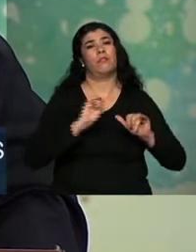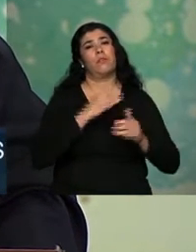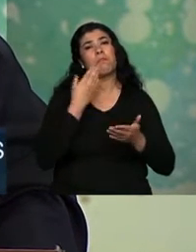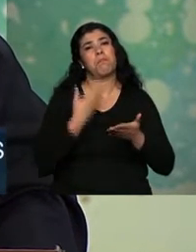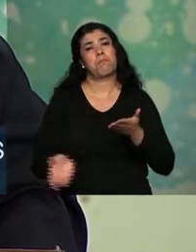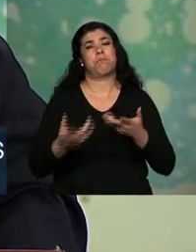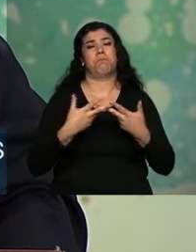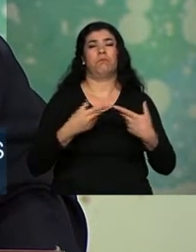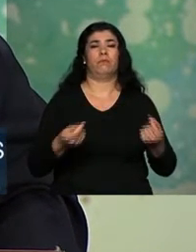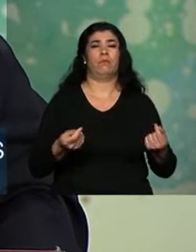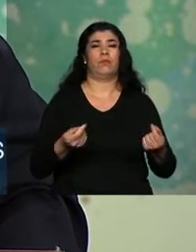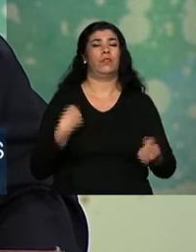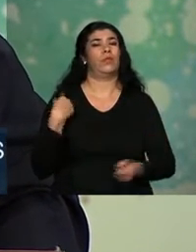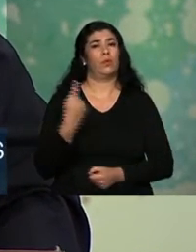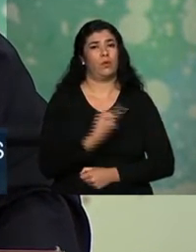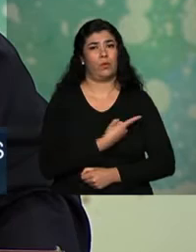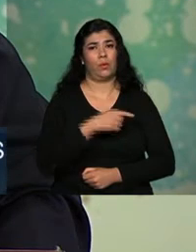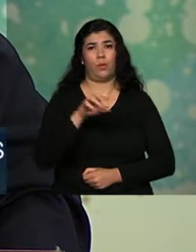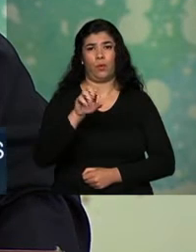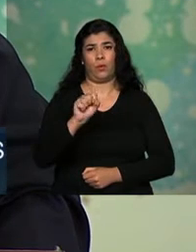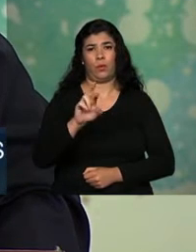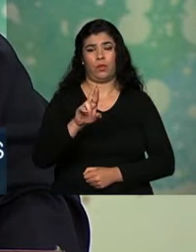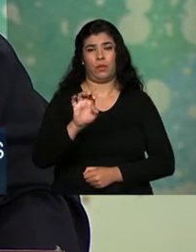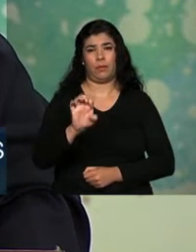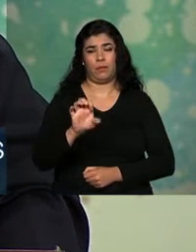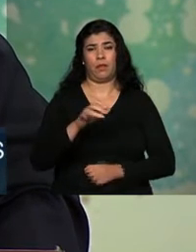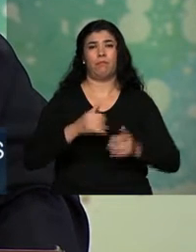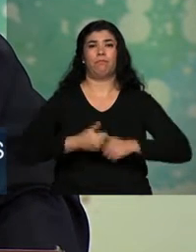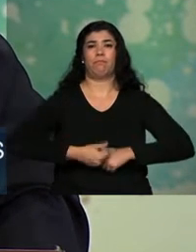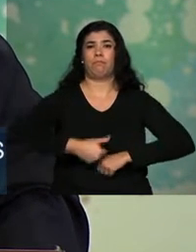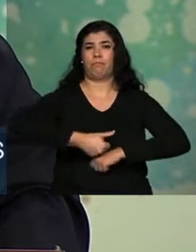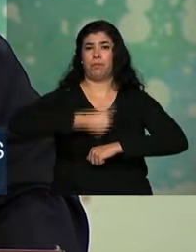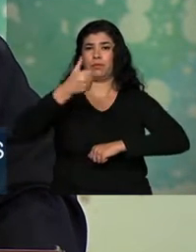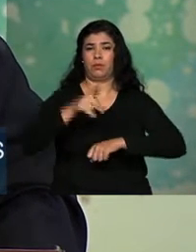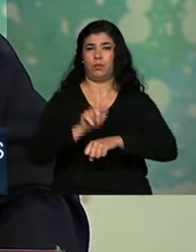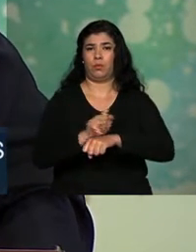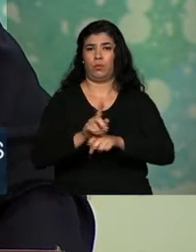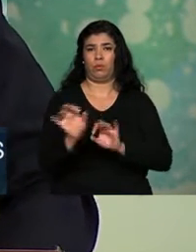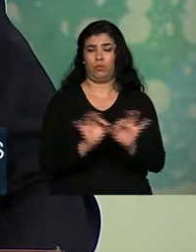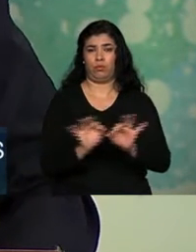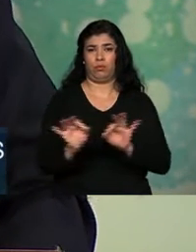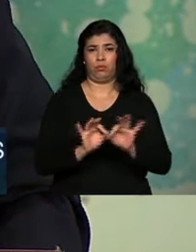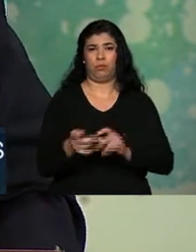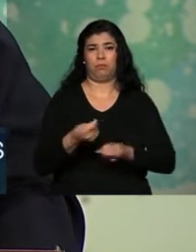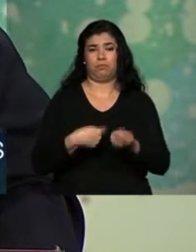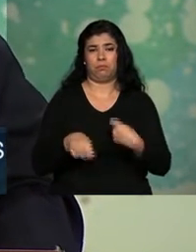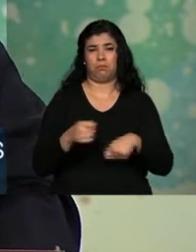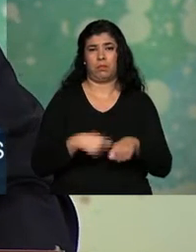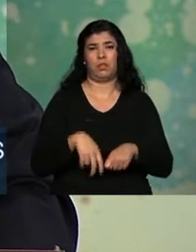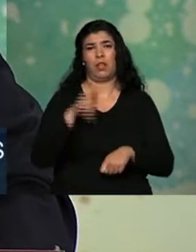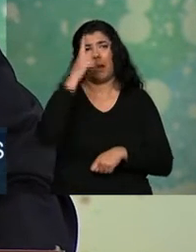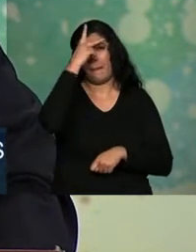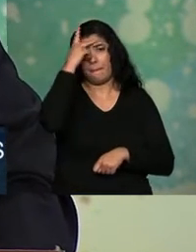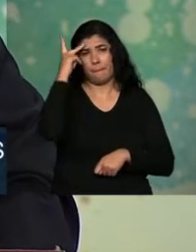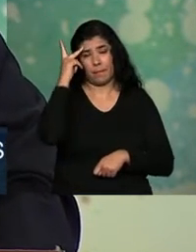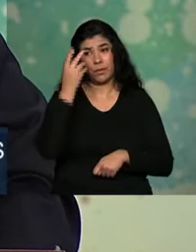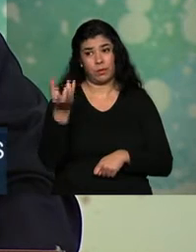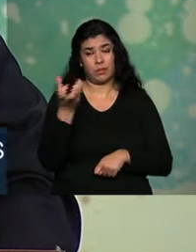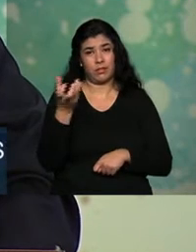esse papel de melhorar a gestão, de dar acesso ao empreendedor a novos mercados. O empreendedor precisa